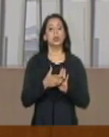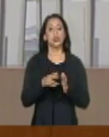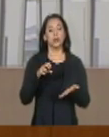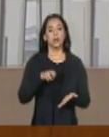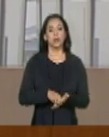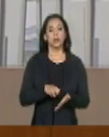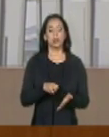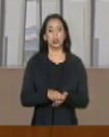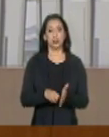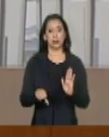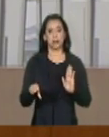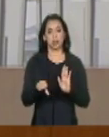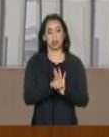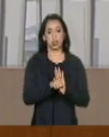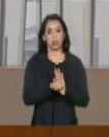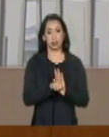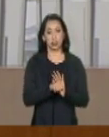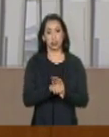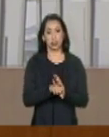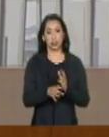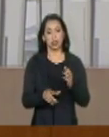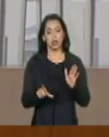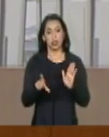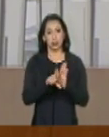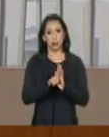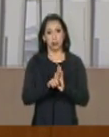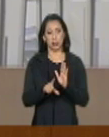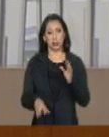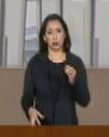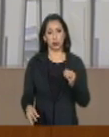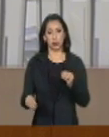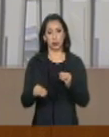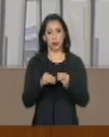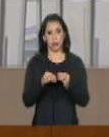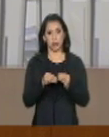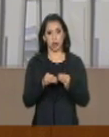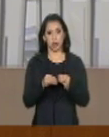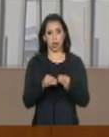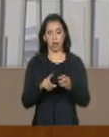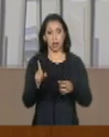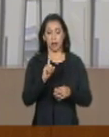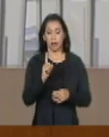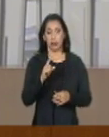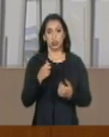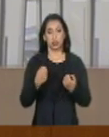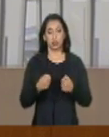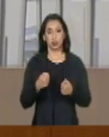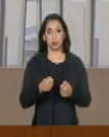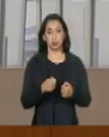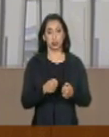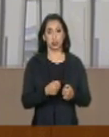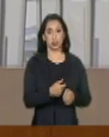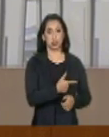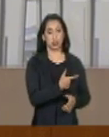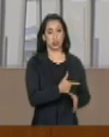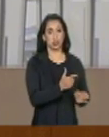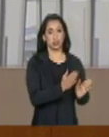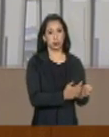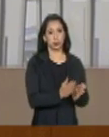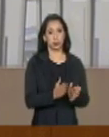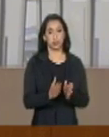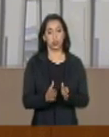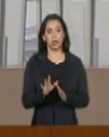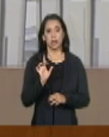previstos na Lei Complementar, não necessitaria de trânsito em julgado, bastando a